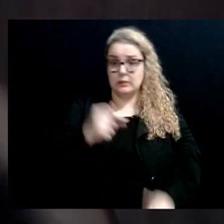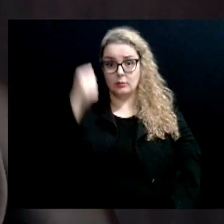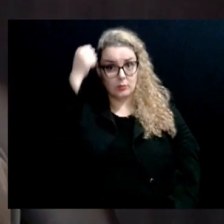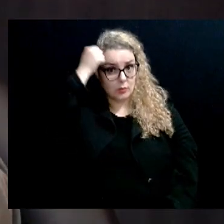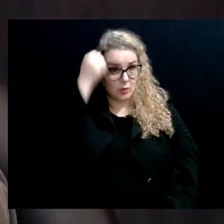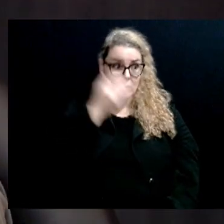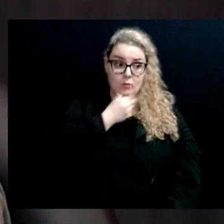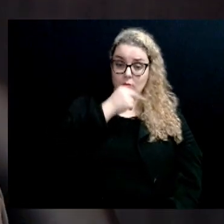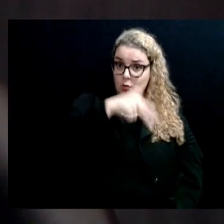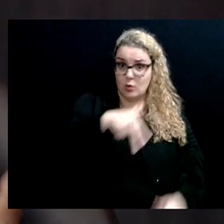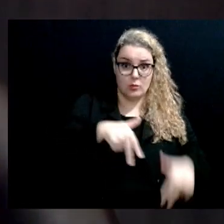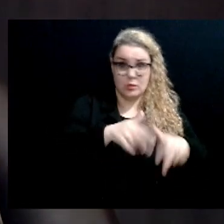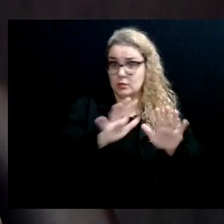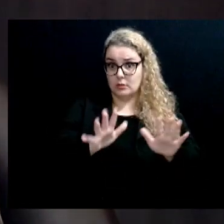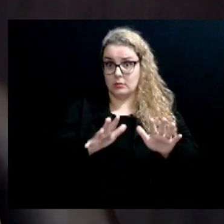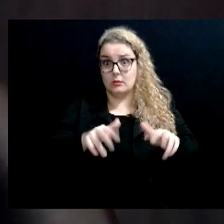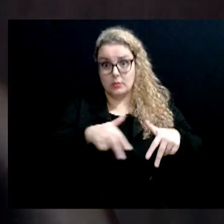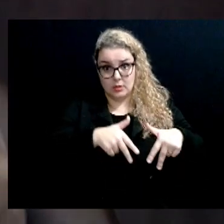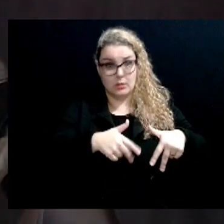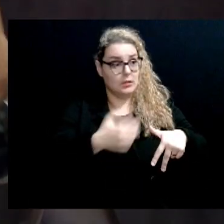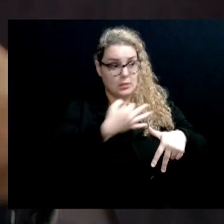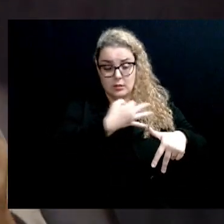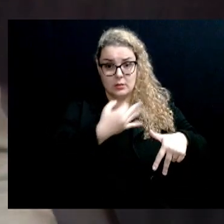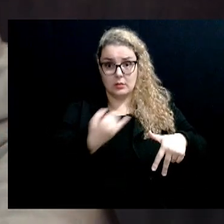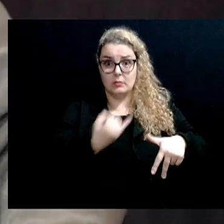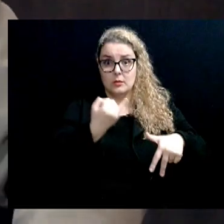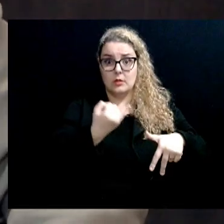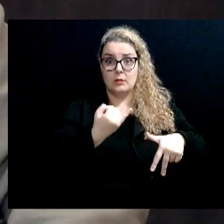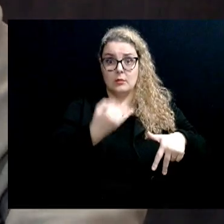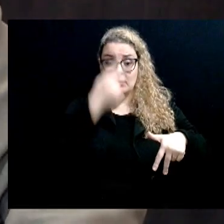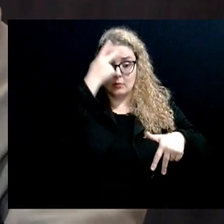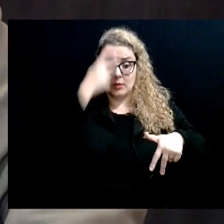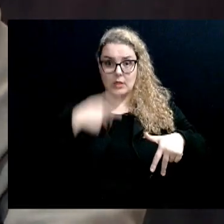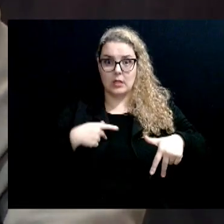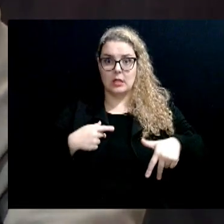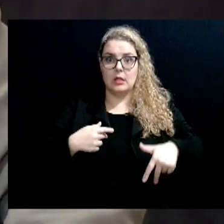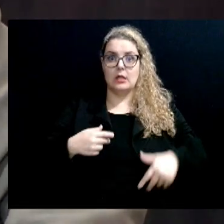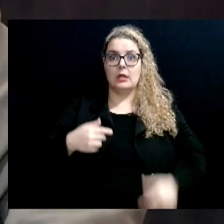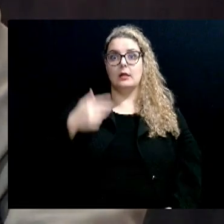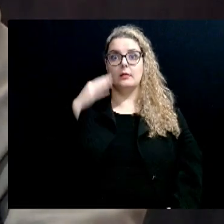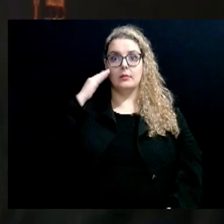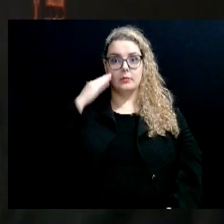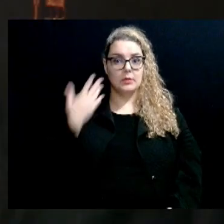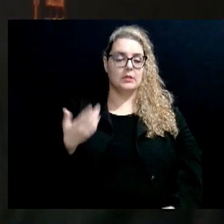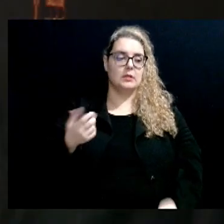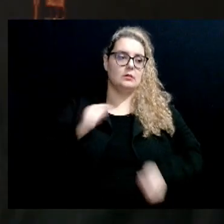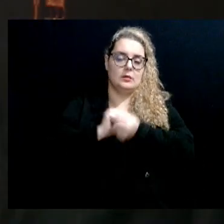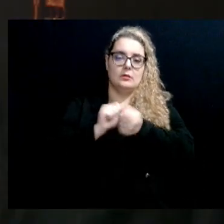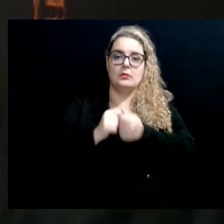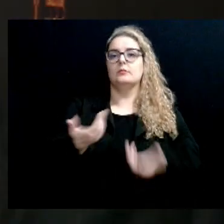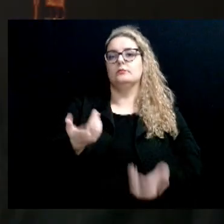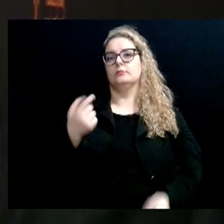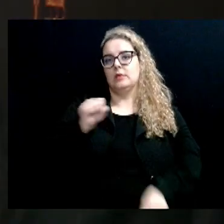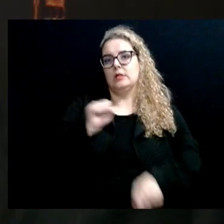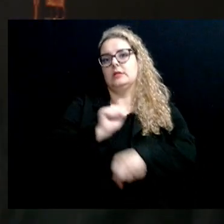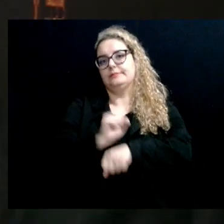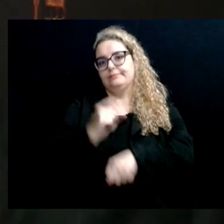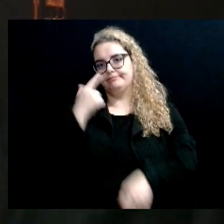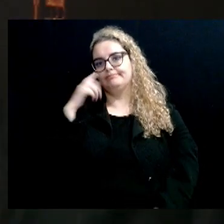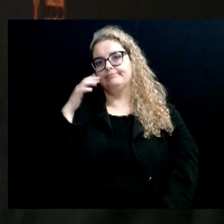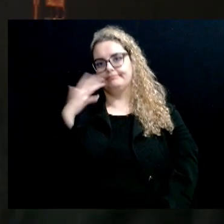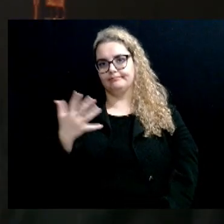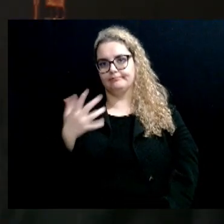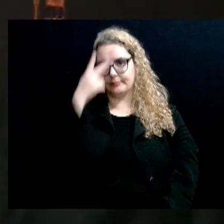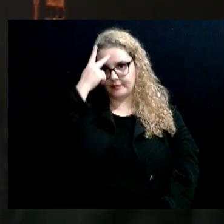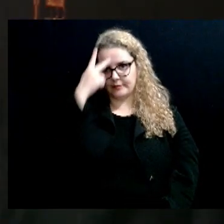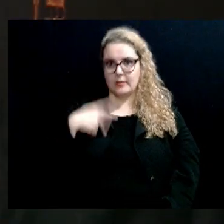porque ele era um grande homem também. Mas por ela. Porque ela entendia que precisava se moldar aquilo. Exatamente. Se a gente para analisar, ela se moldou